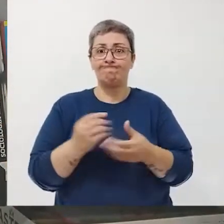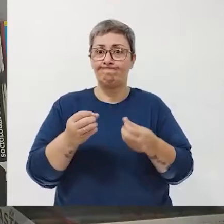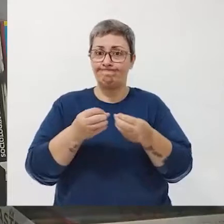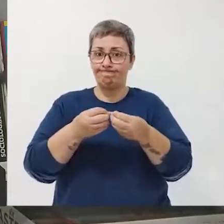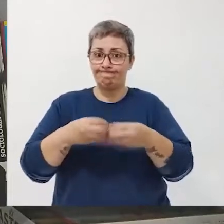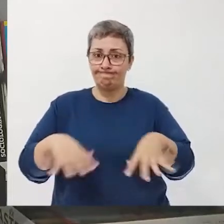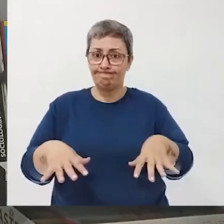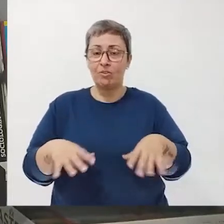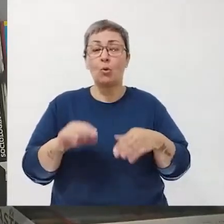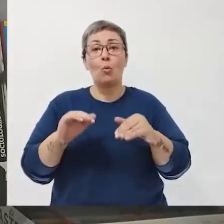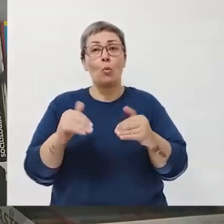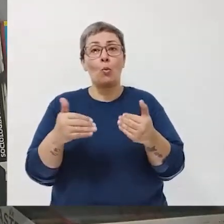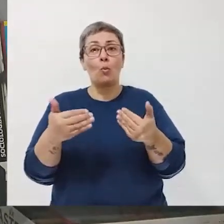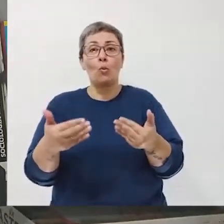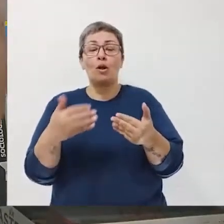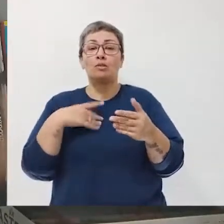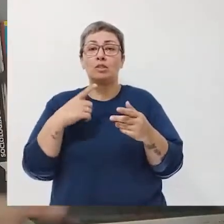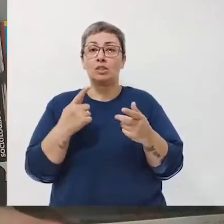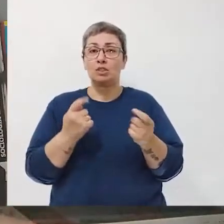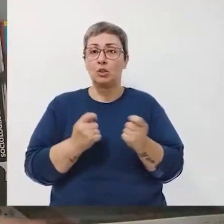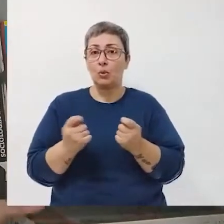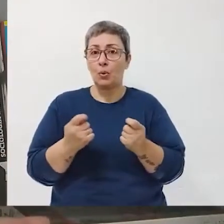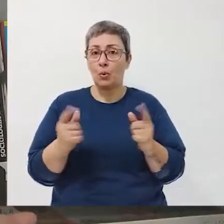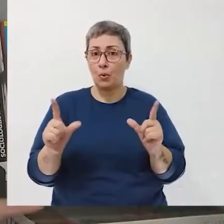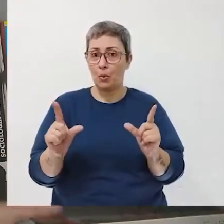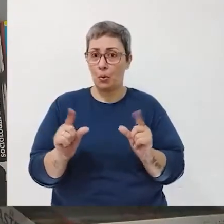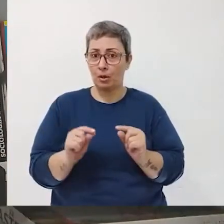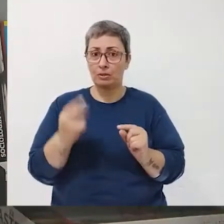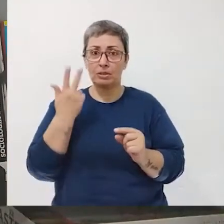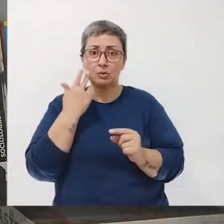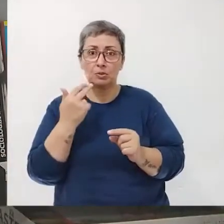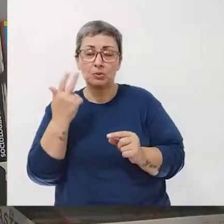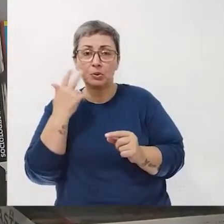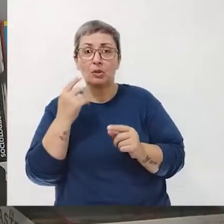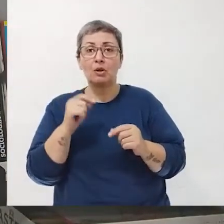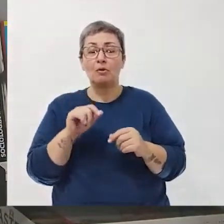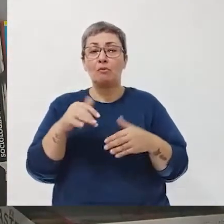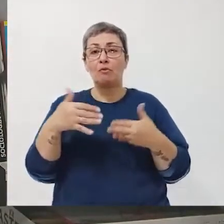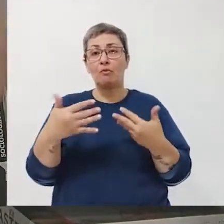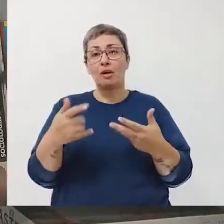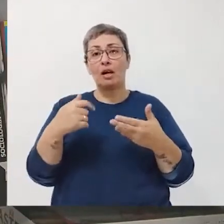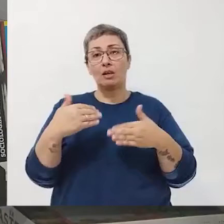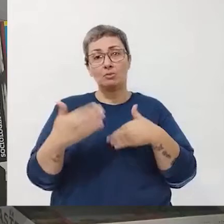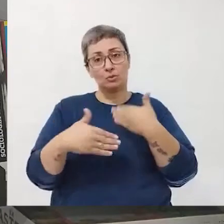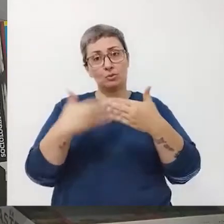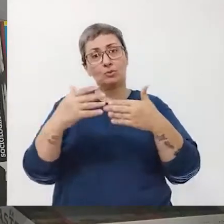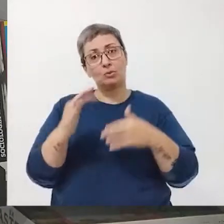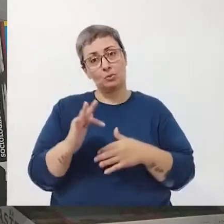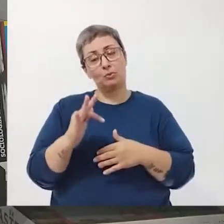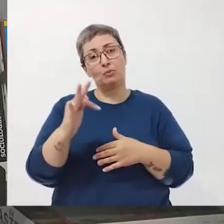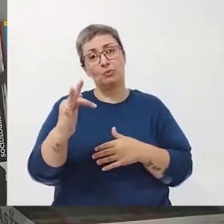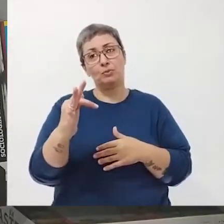desastrosas. Quando a gente economiza recursos naturais, a gente acaba promovendo o